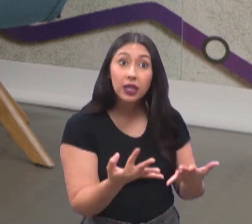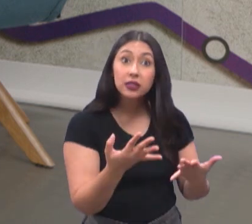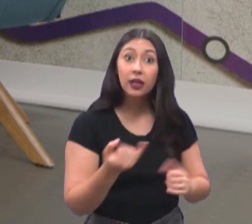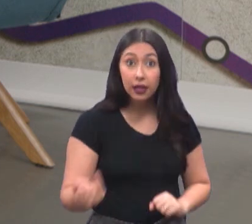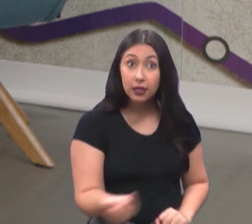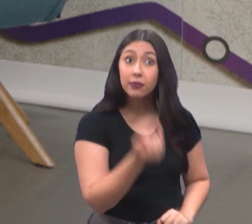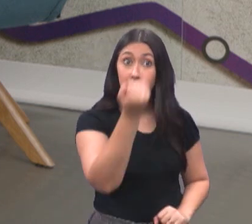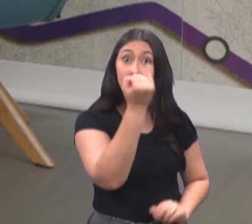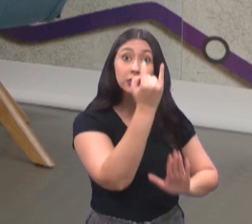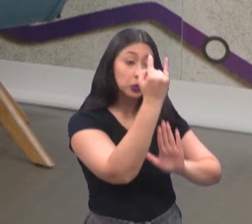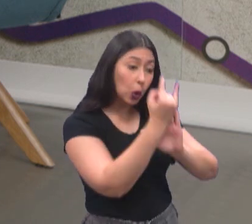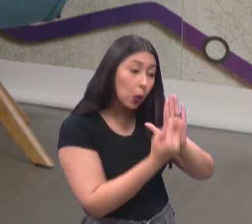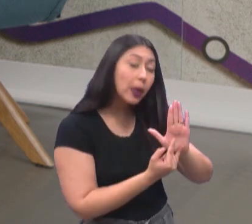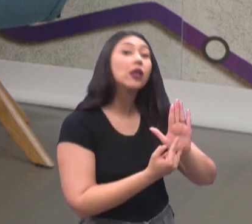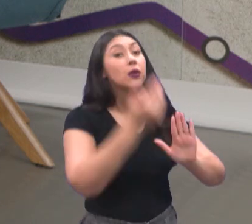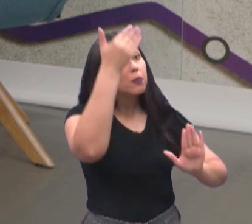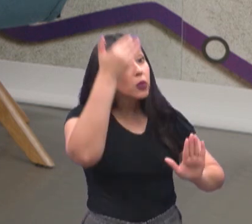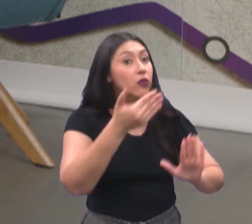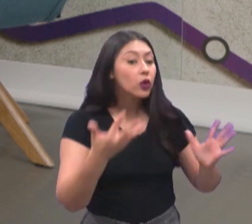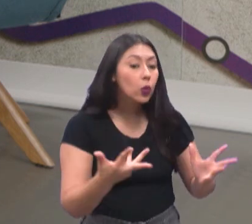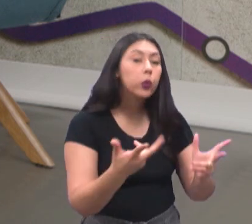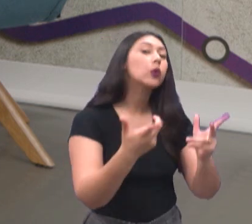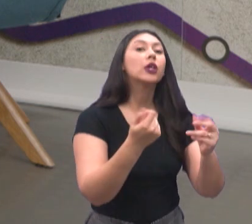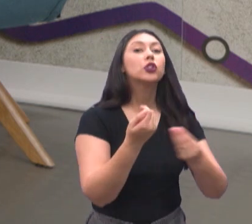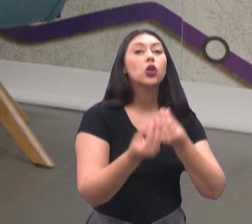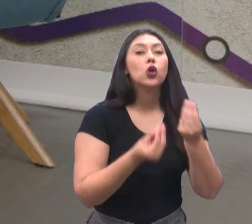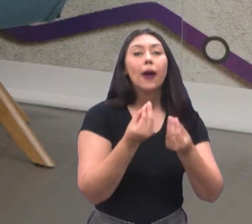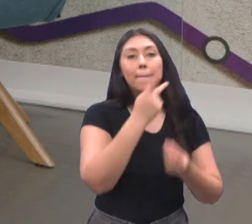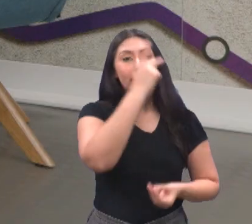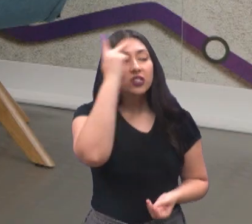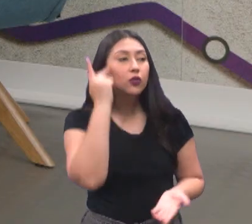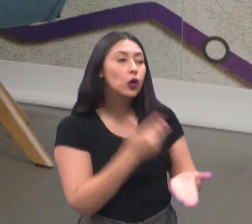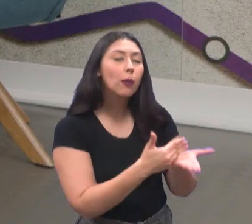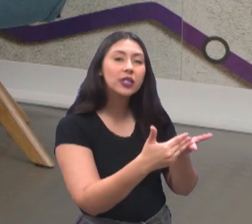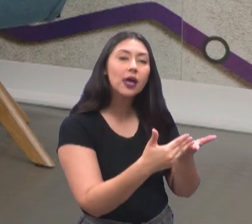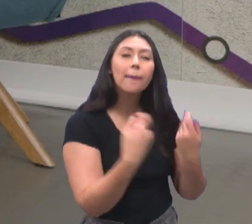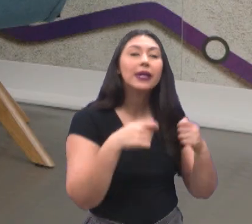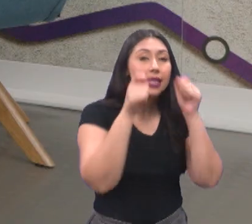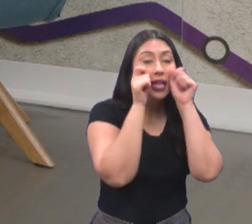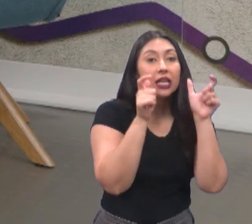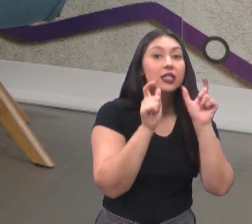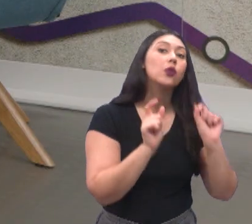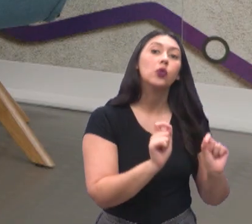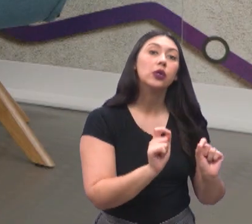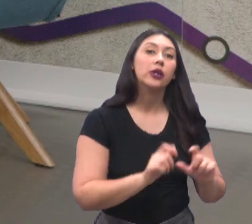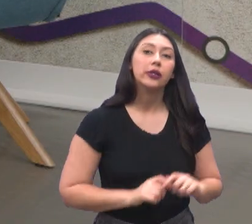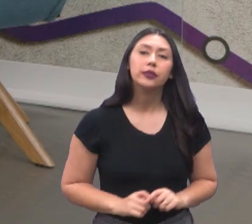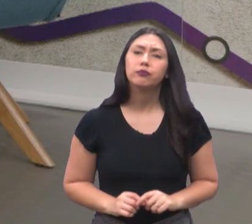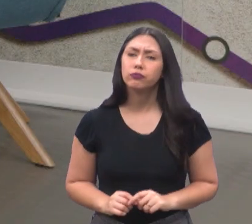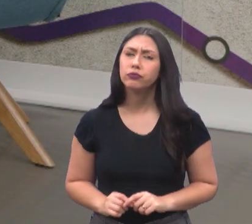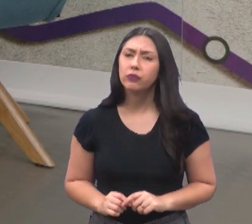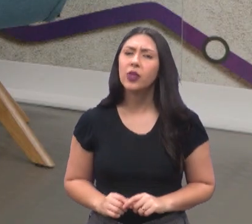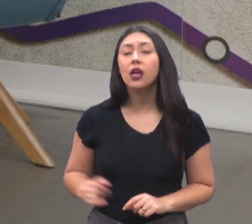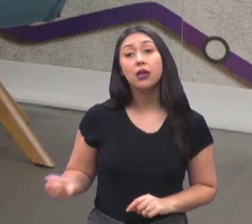certificado, né, desses materiais, como que a pessoa, quem for entrar nesse mercado, precisa estar atenta aí a isso, né? Eu acho que ele é muito